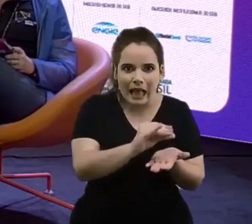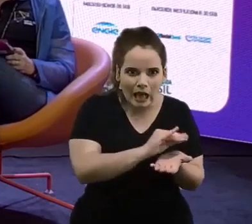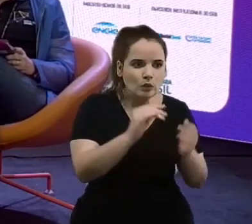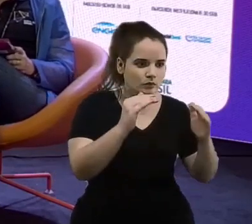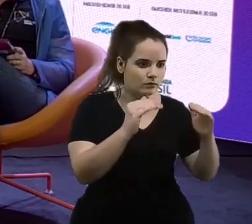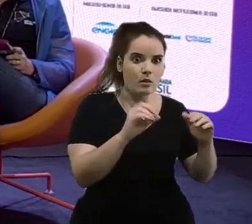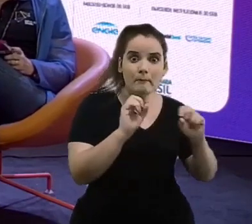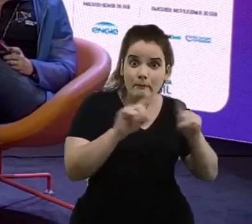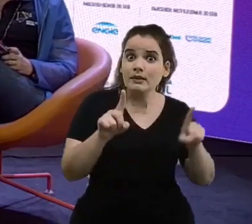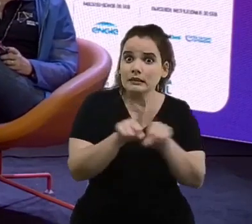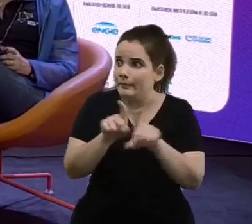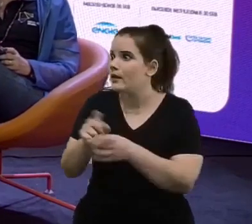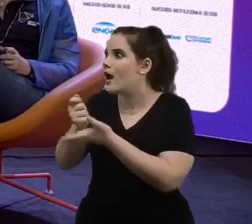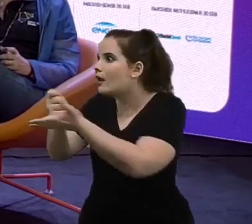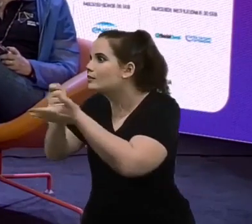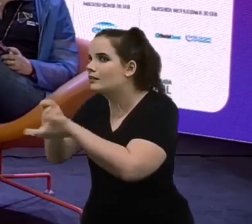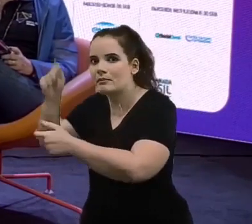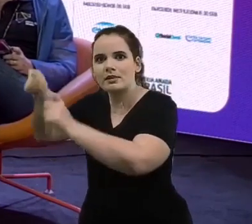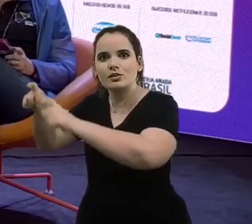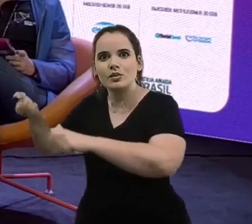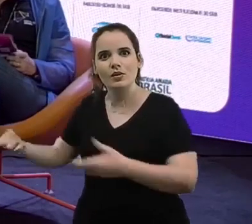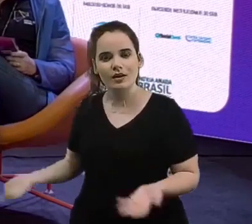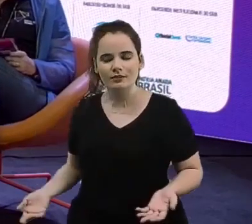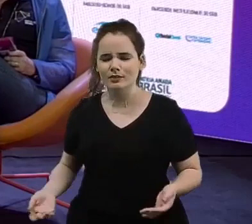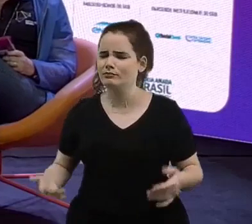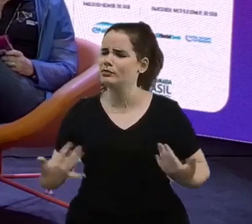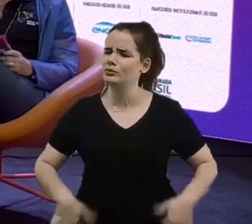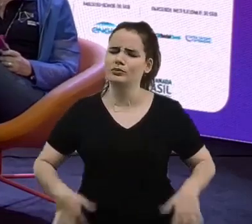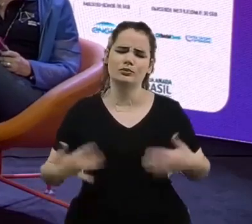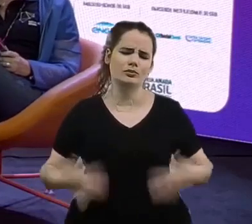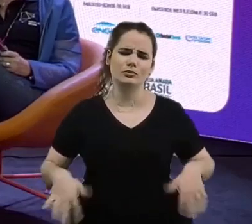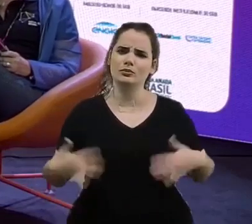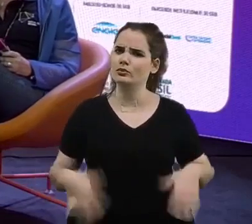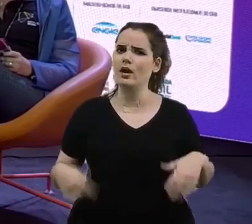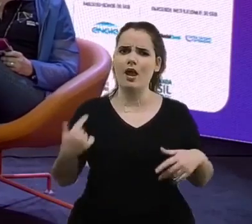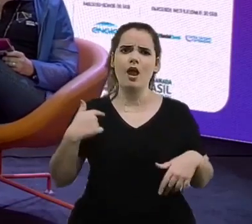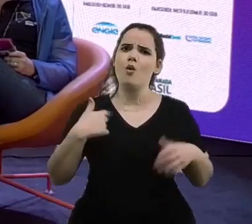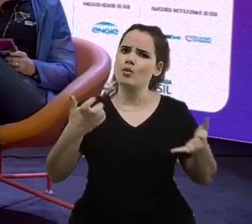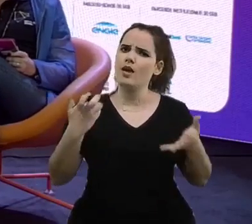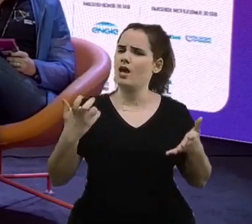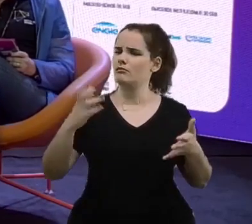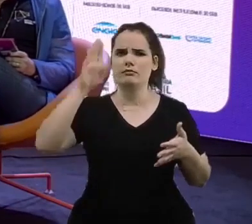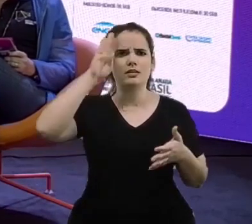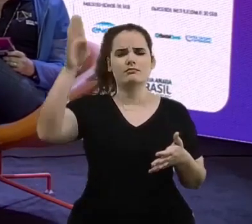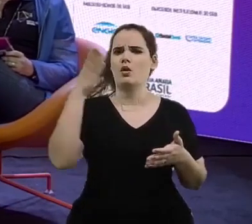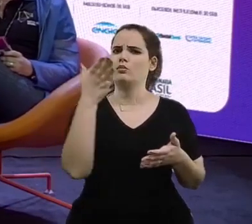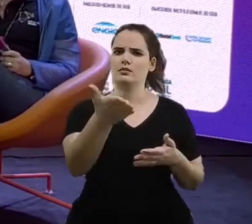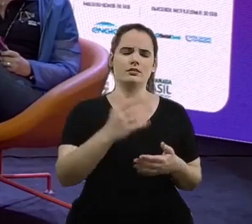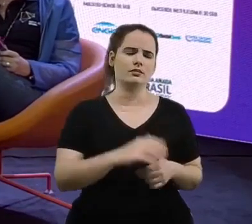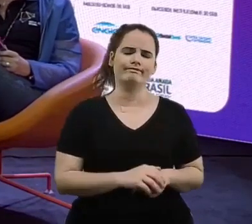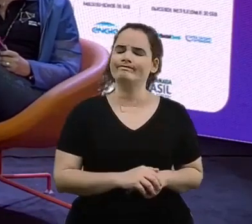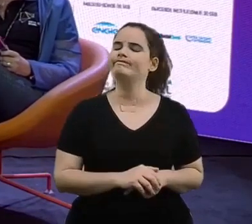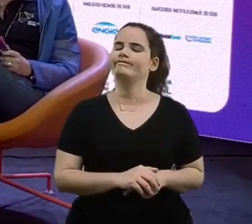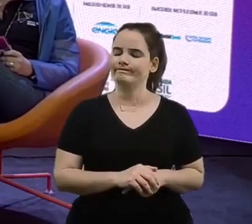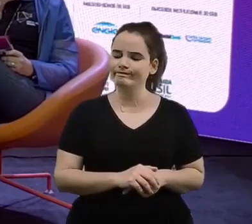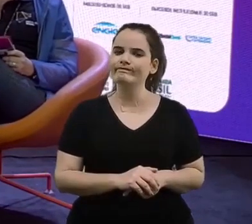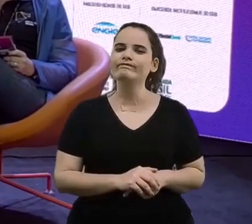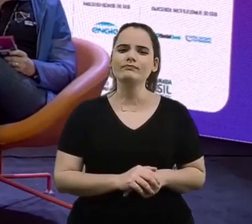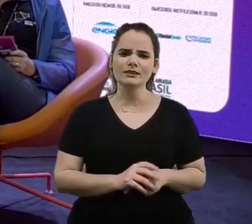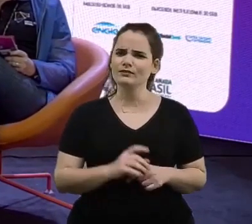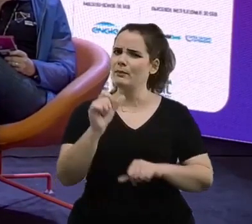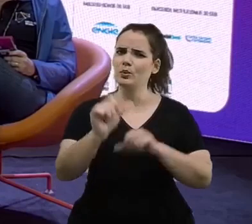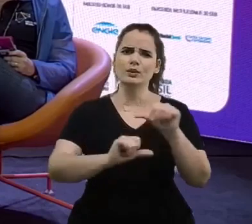de uma parte da nossa equipe, né, dessas meninas que eu considero meninas que foram guerreiras, brilhantes, né, nesse desafio